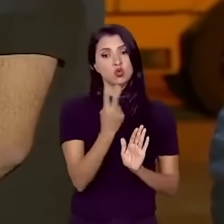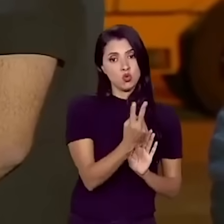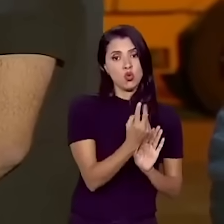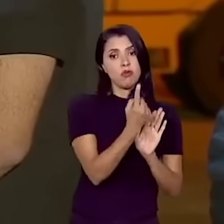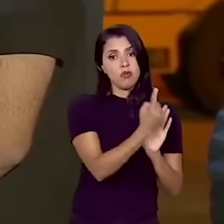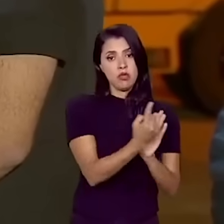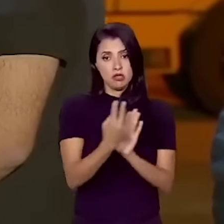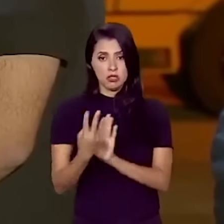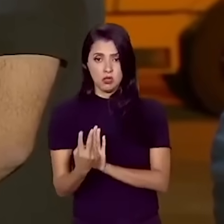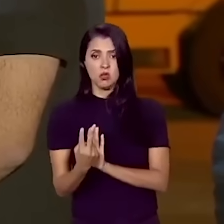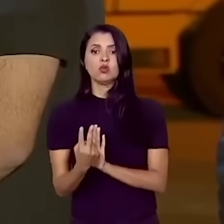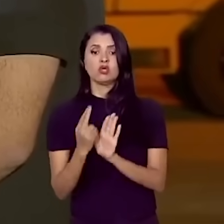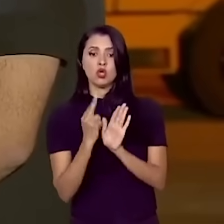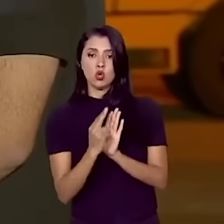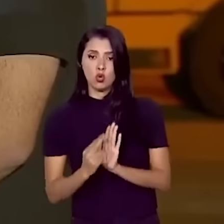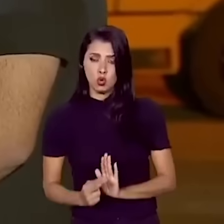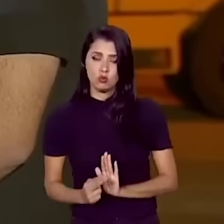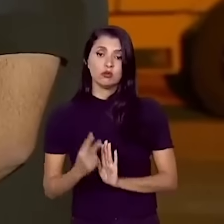listas. Aham.